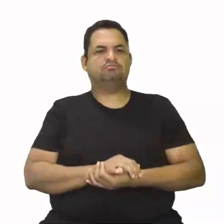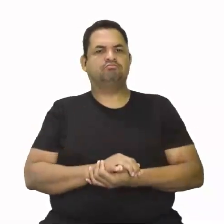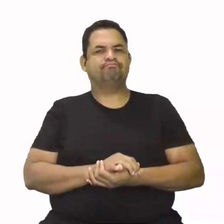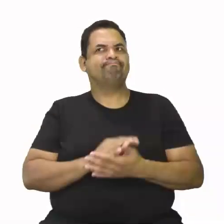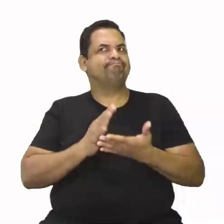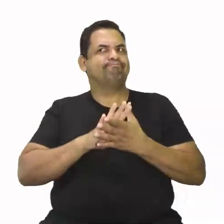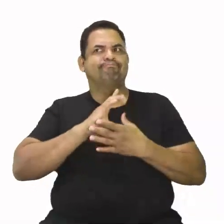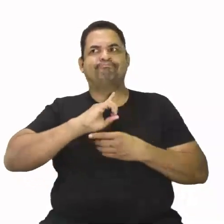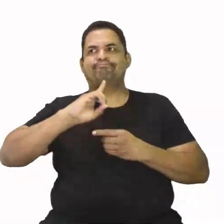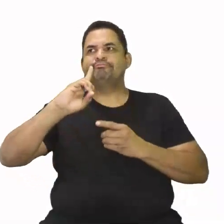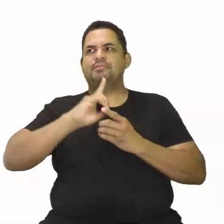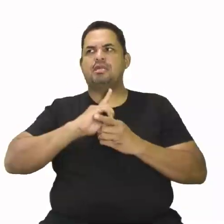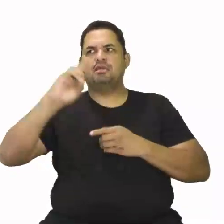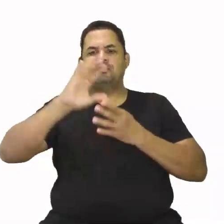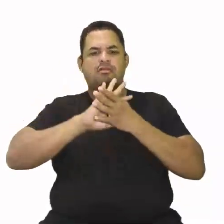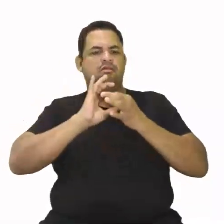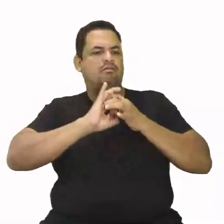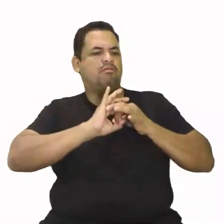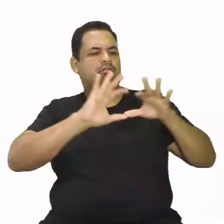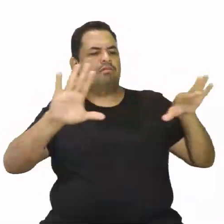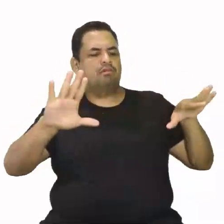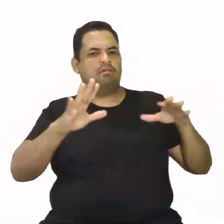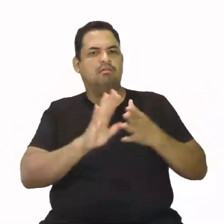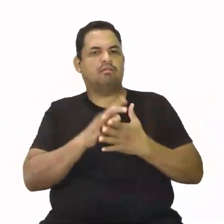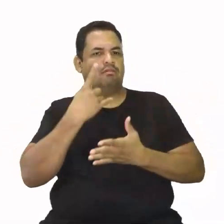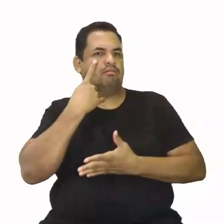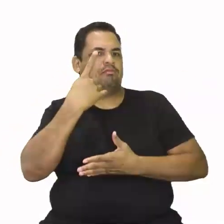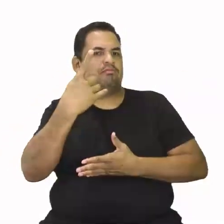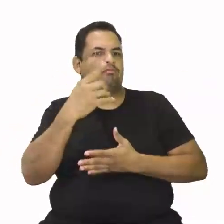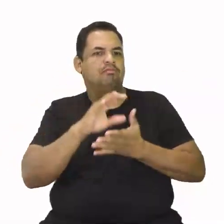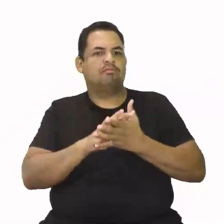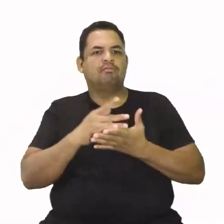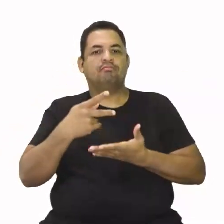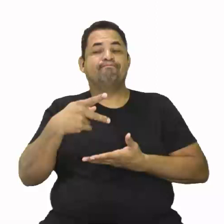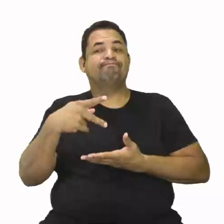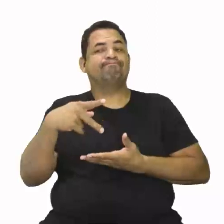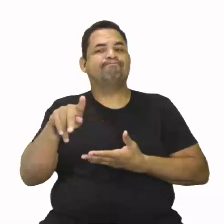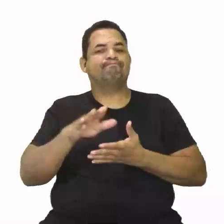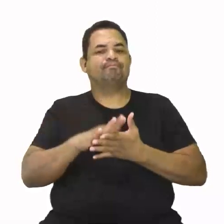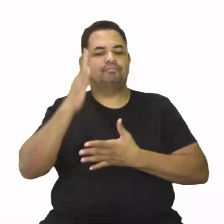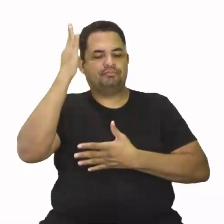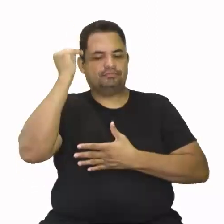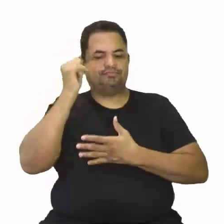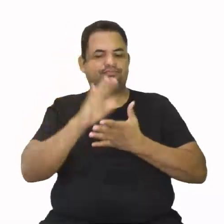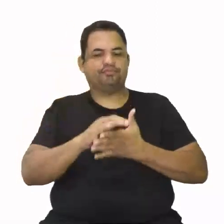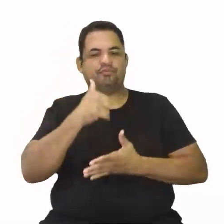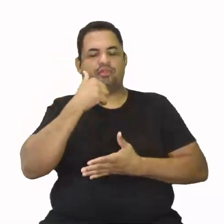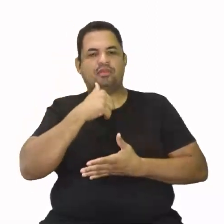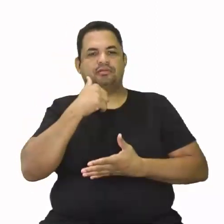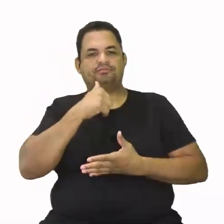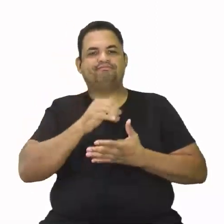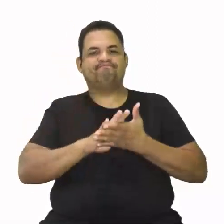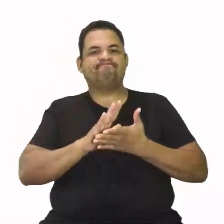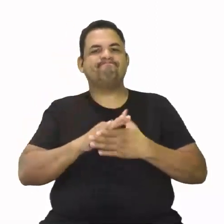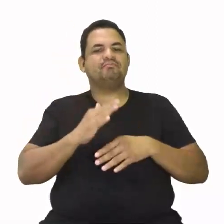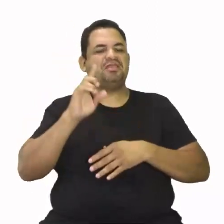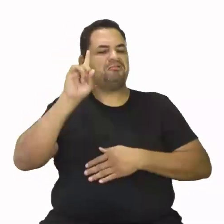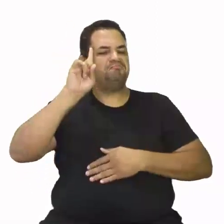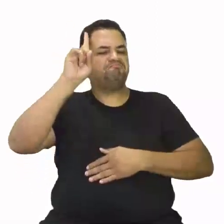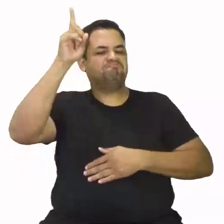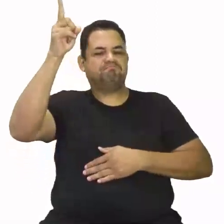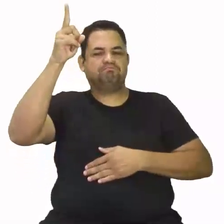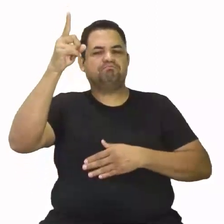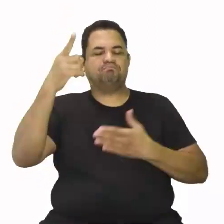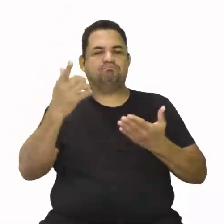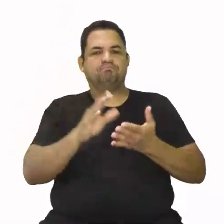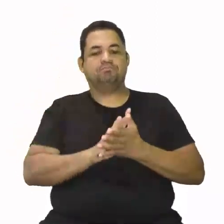Deus nos livre! Olhe, para que saiba, as mulheres são mais